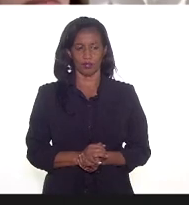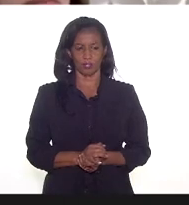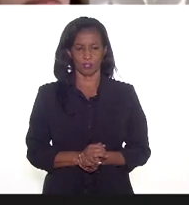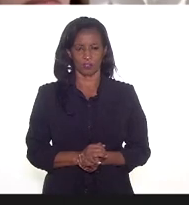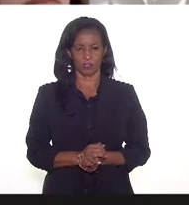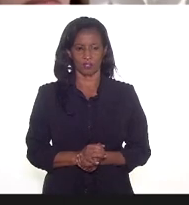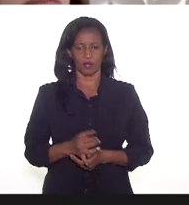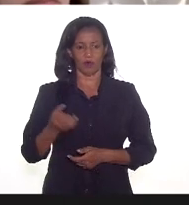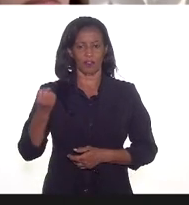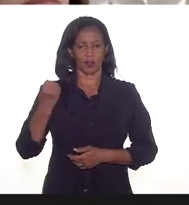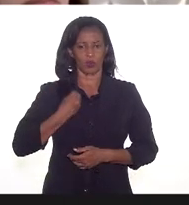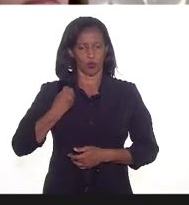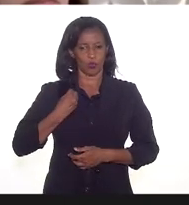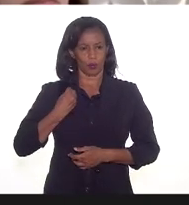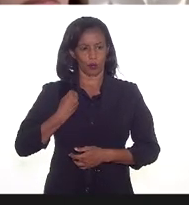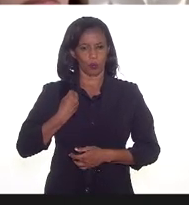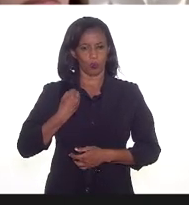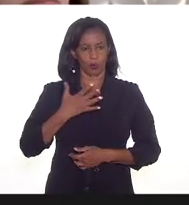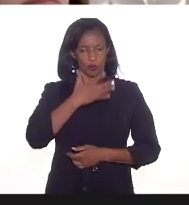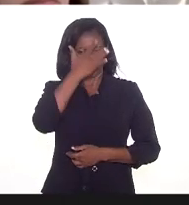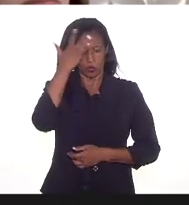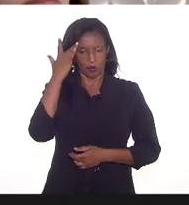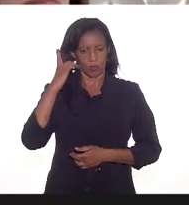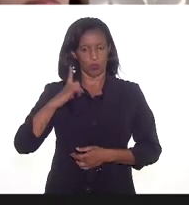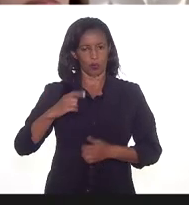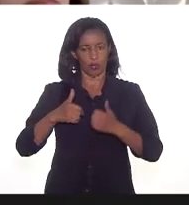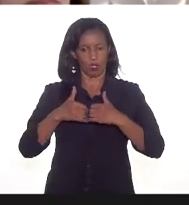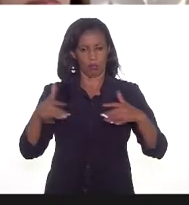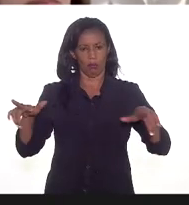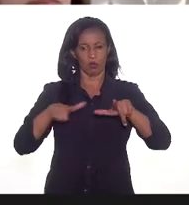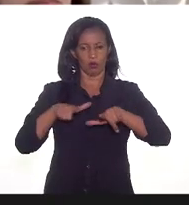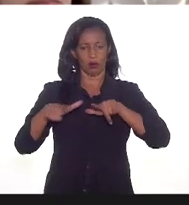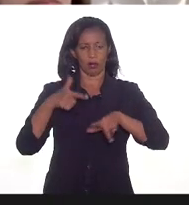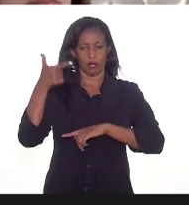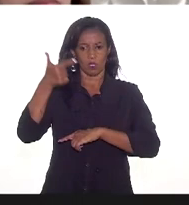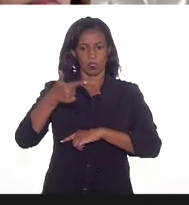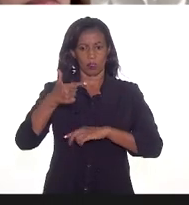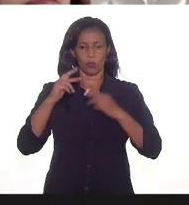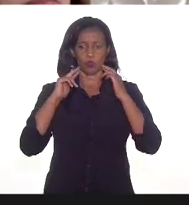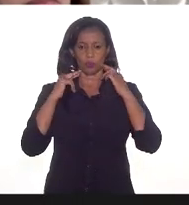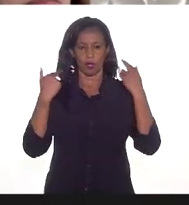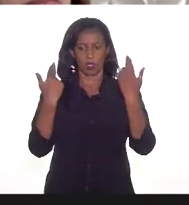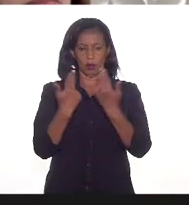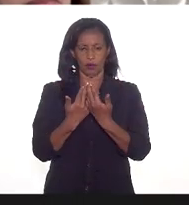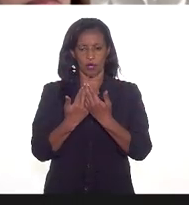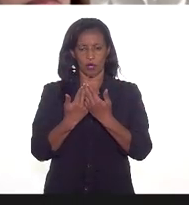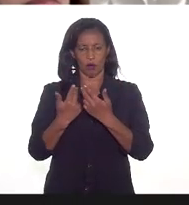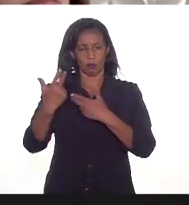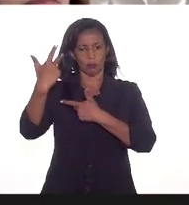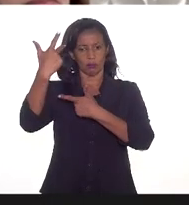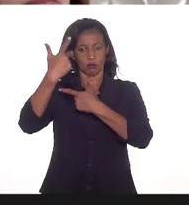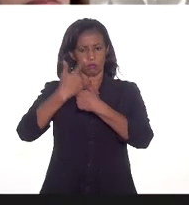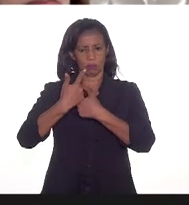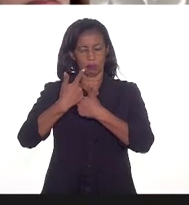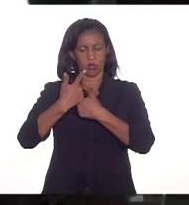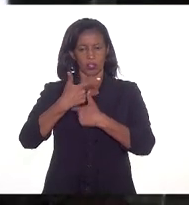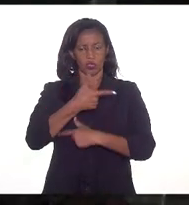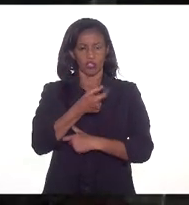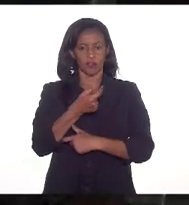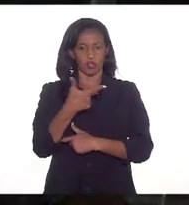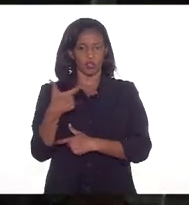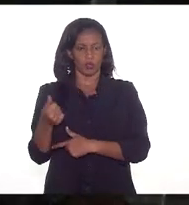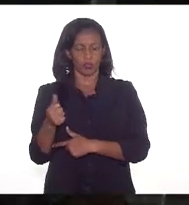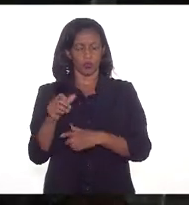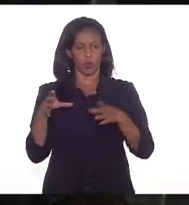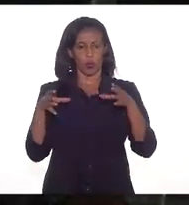número regimental sobre a proteção de Deus, declaro abertos os trabalhos para a segunda reunião extraordinária remota de 2021 da Comissão